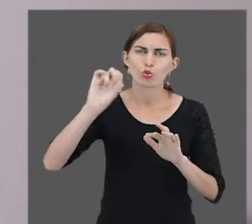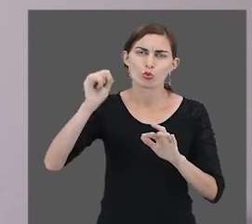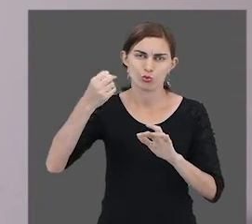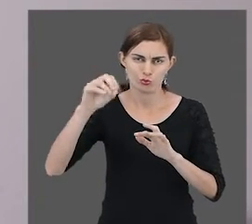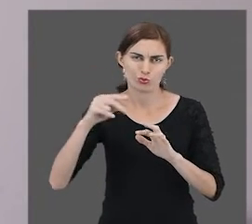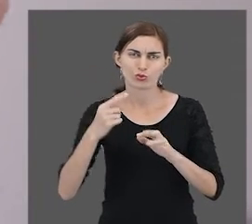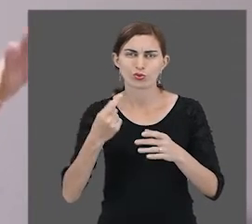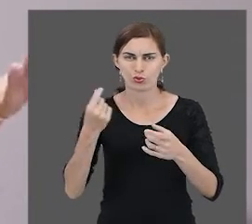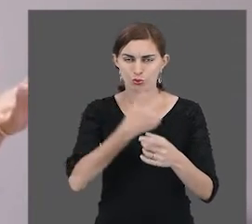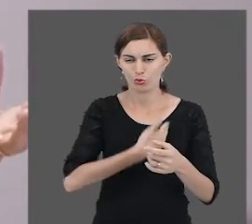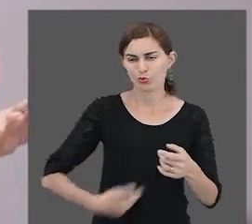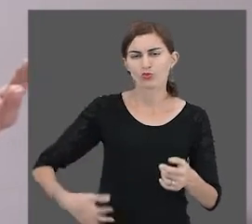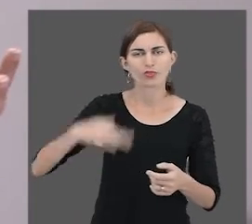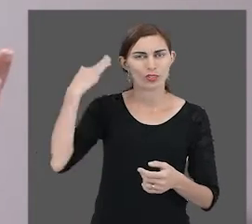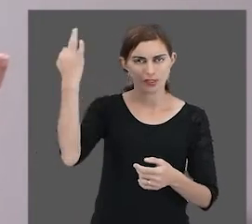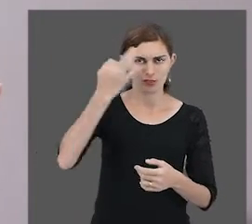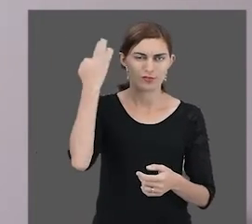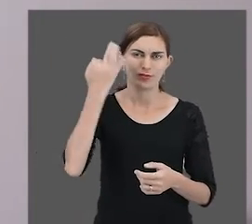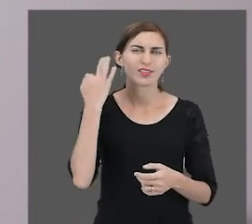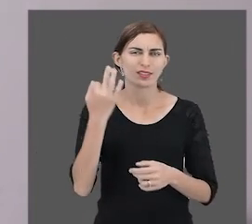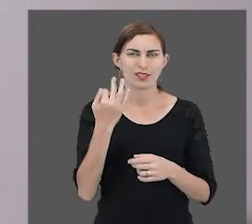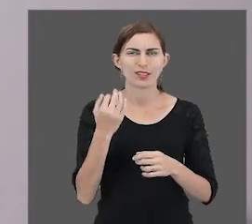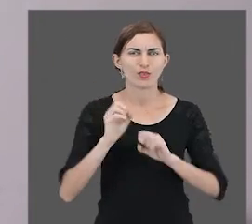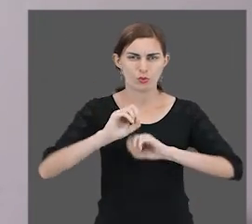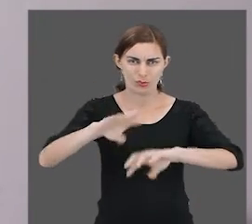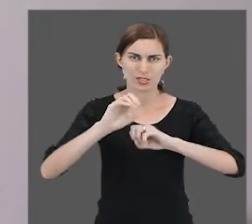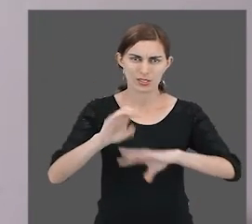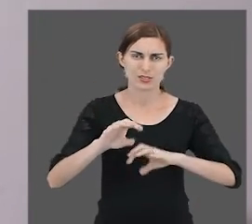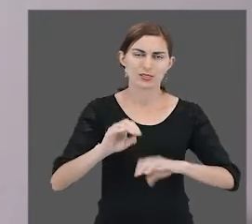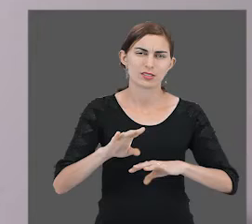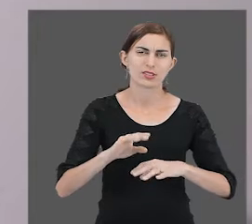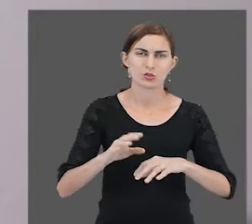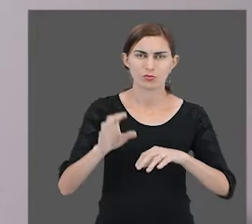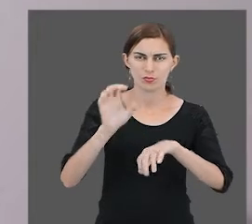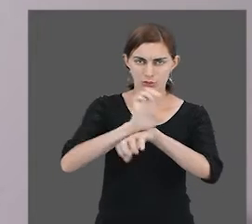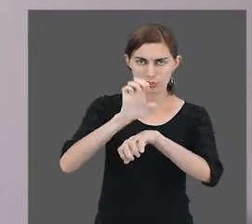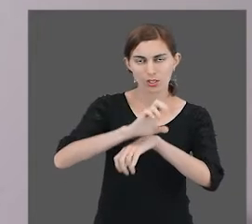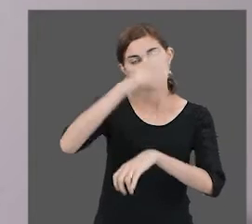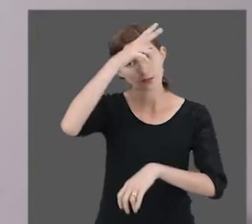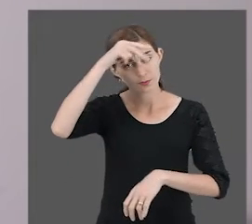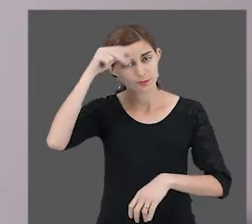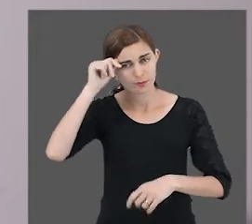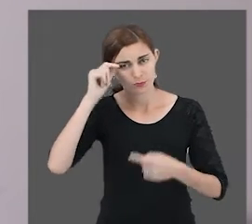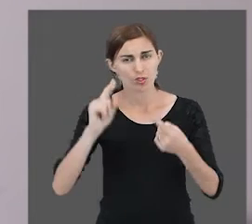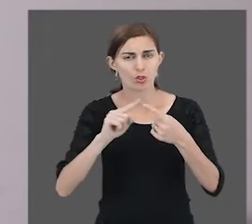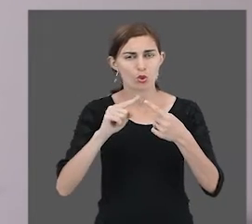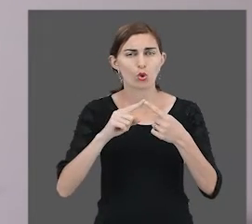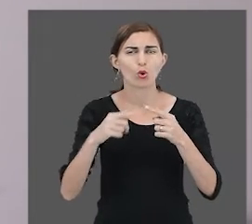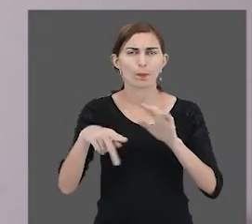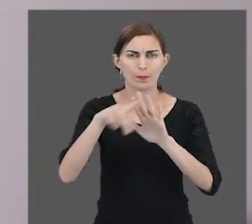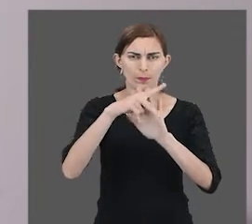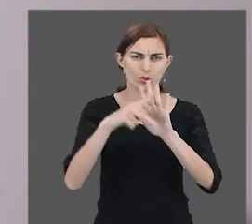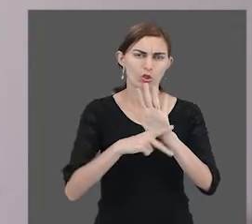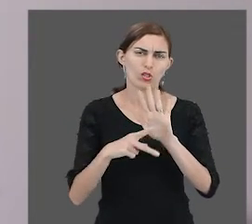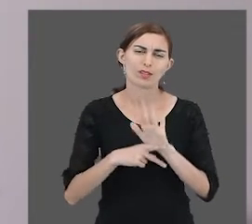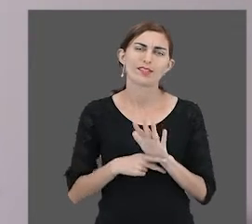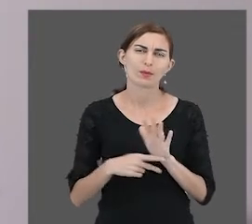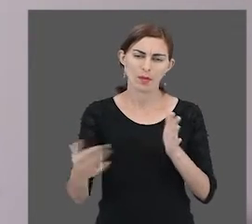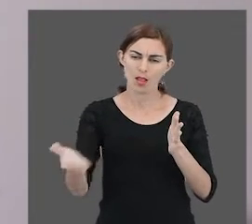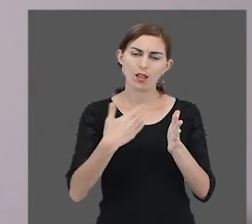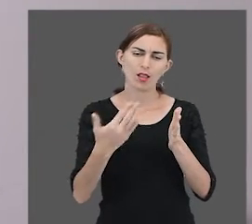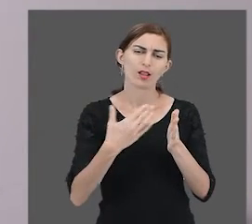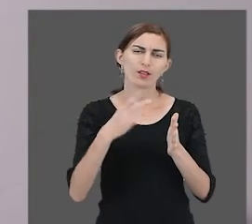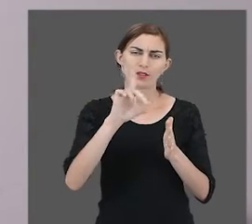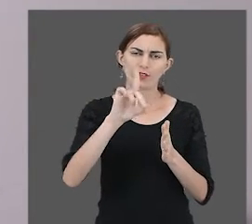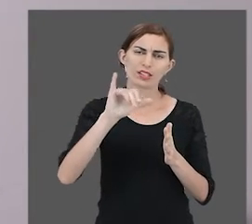financiados pelo governo federal para atendimento da educação básica em estados e municípios, ok? Vamos começar pelo Programa Nacional do Livro